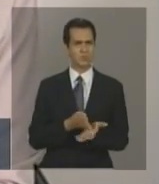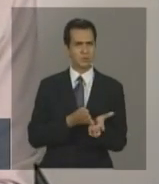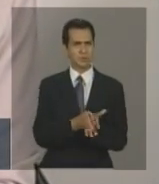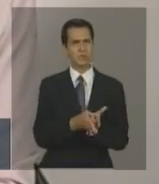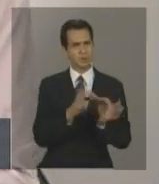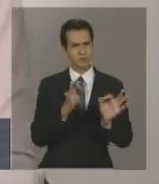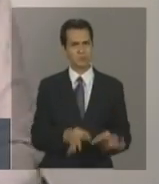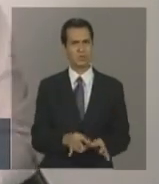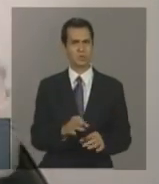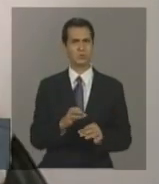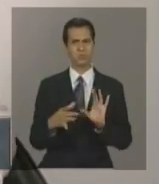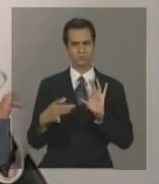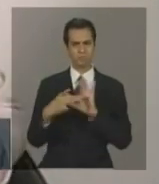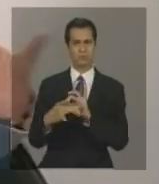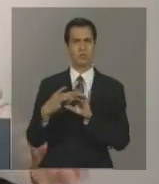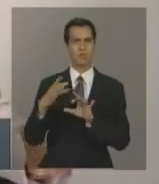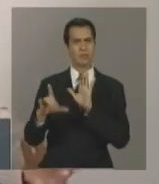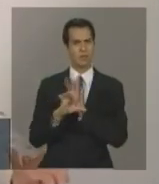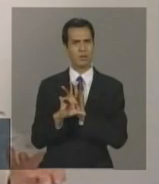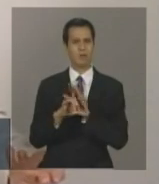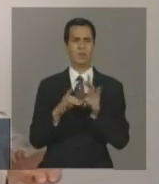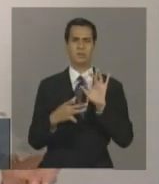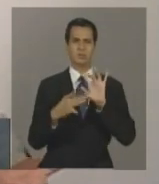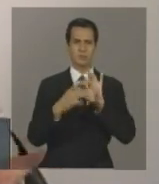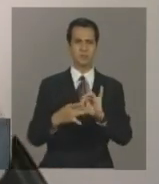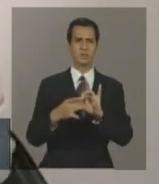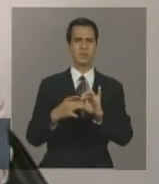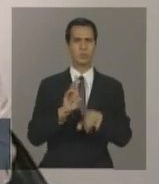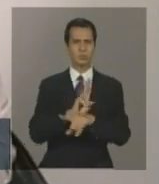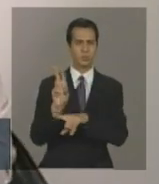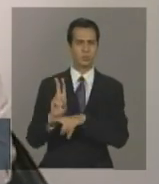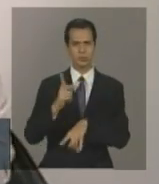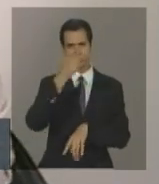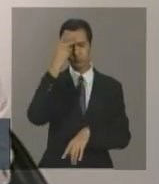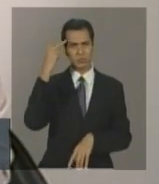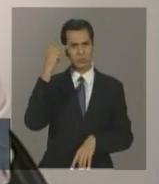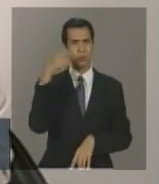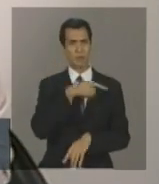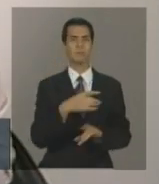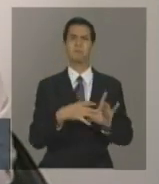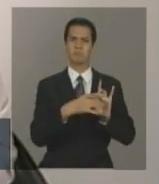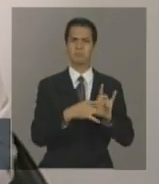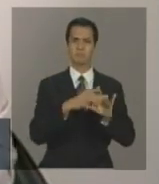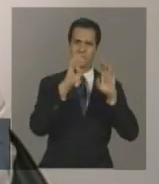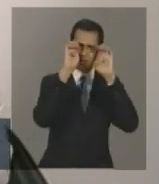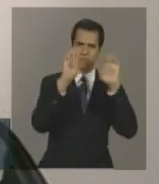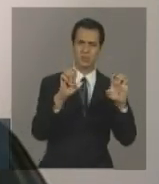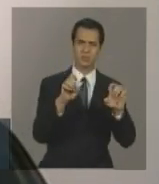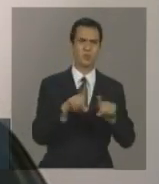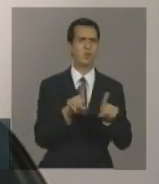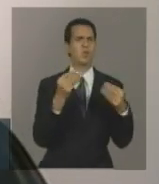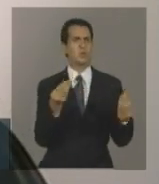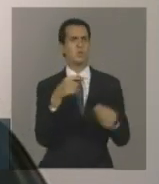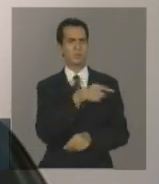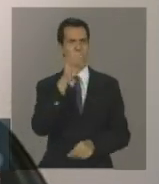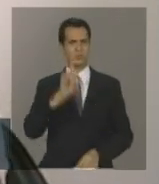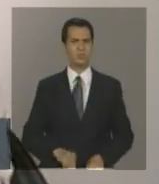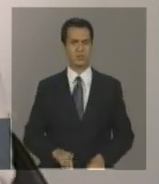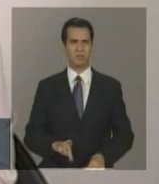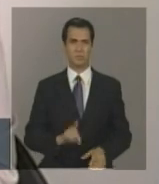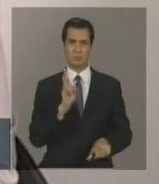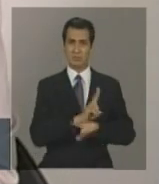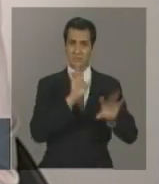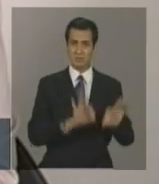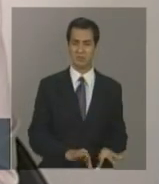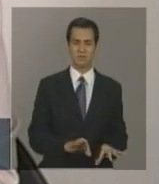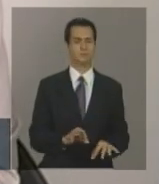pessoas, pessoas com princípios éticos, serem violadas e não terem seus direitos assegurados. Então, nos